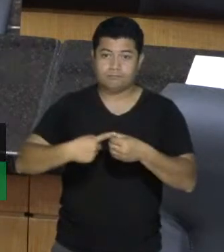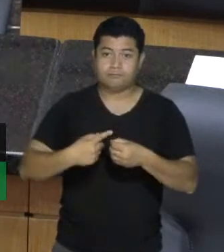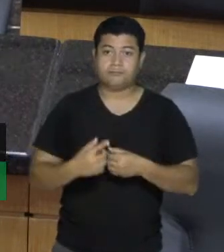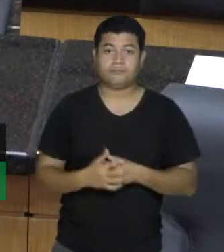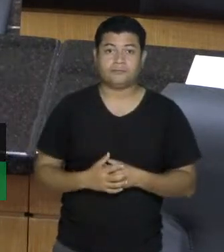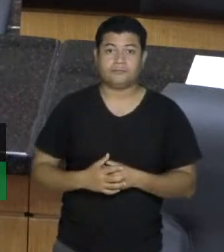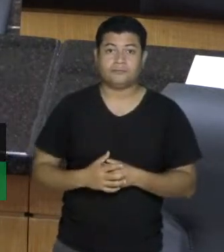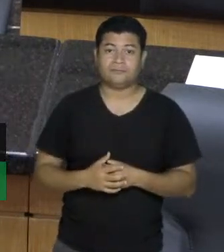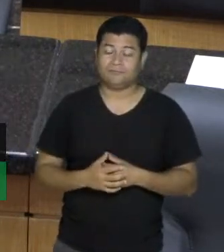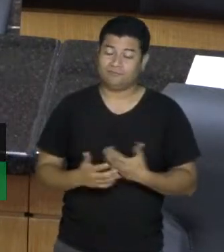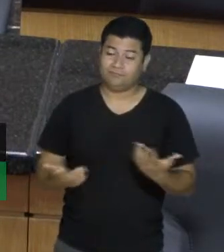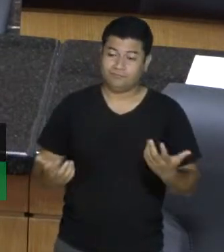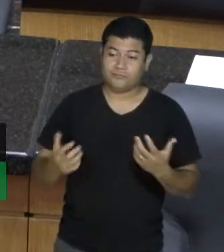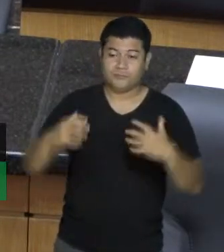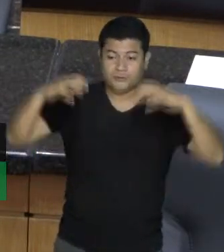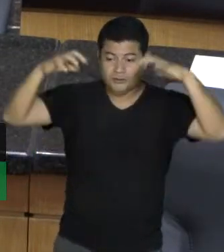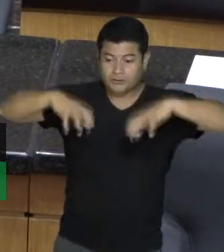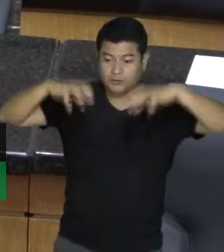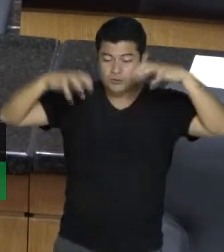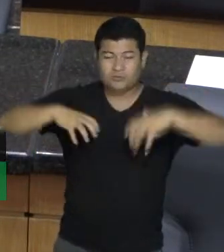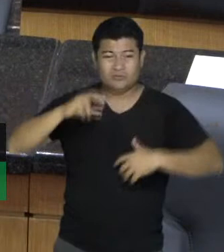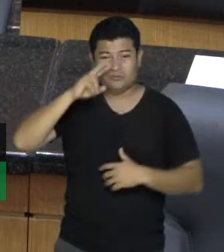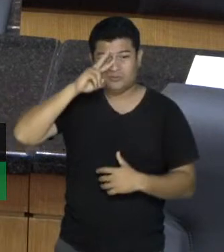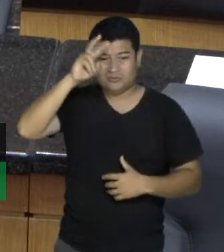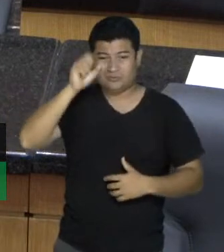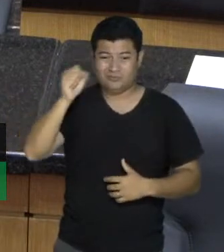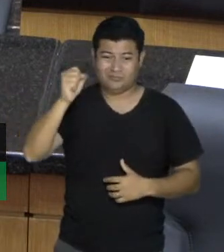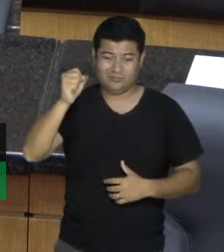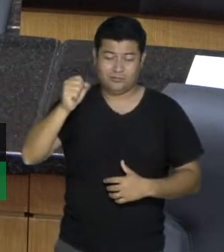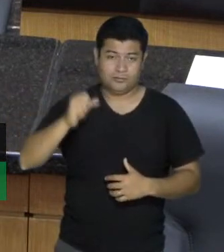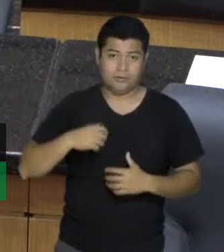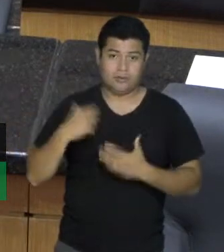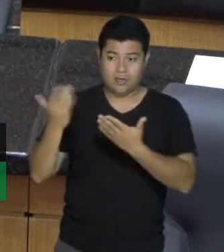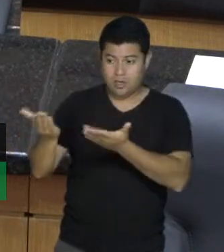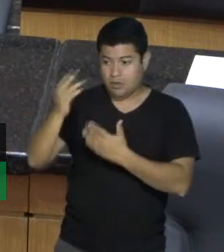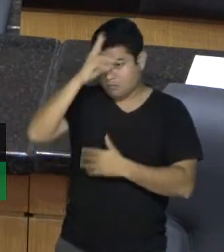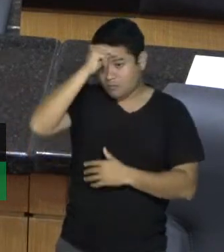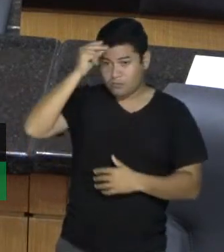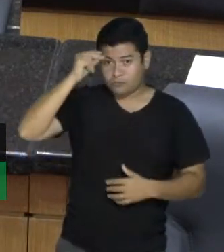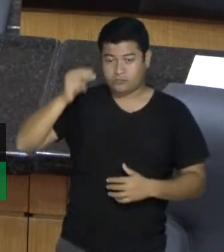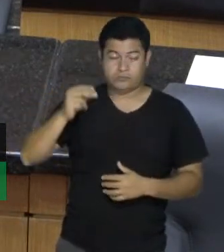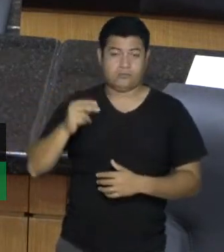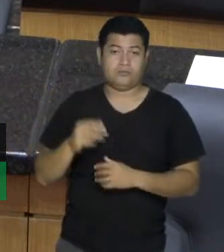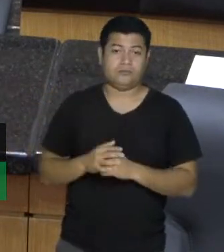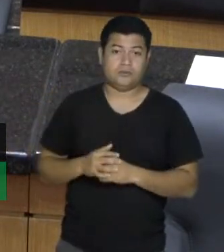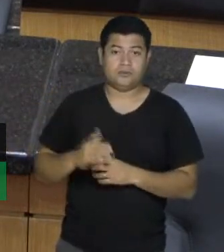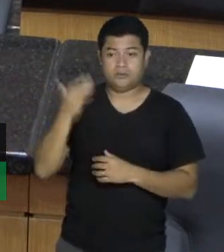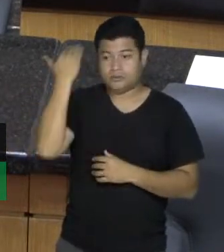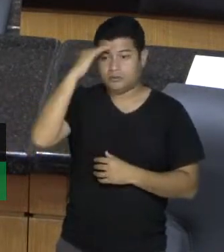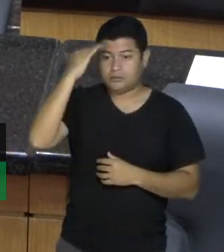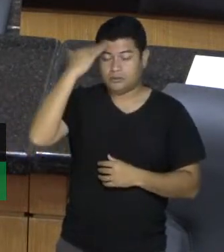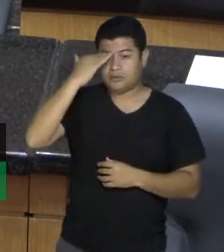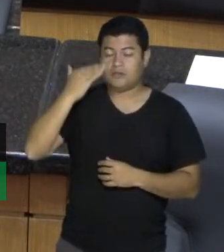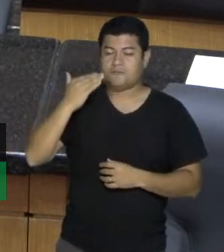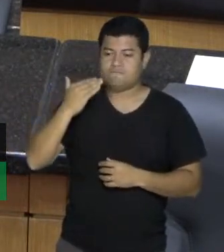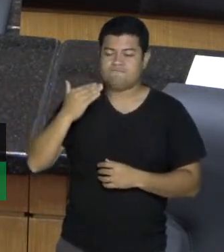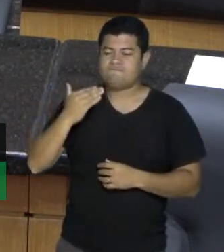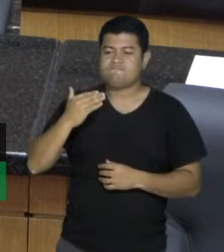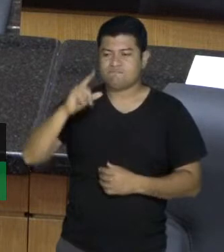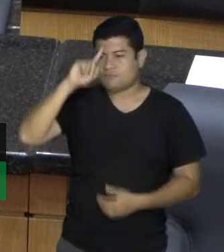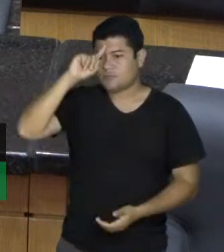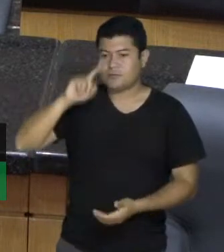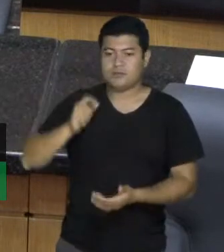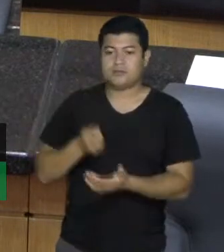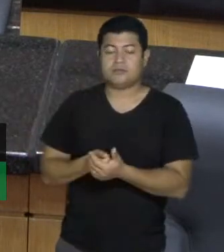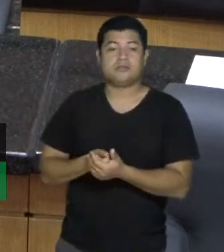das fortes chuvas que acometeram o município em janeiro o prefeito Valcir com a sua sensibilidade optou por cancelar as